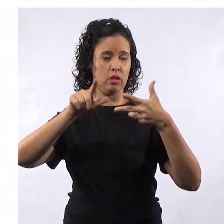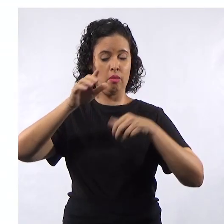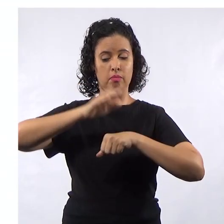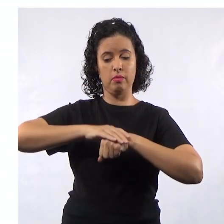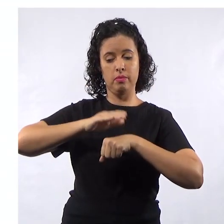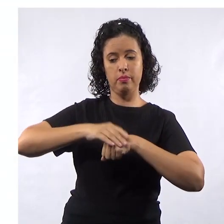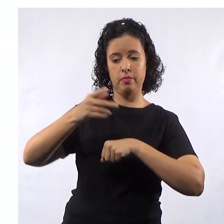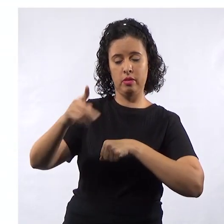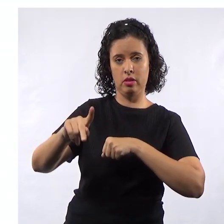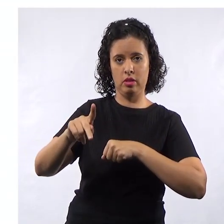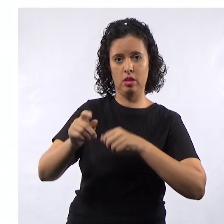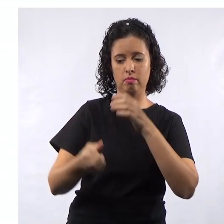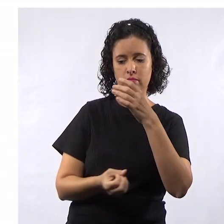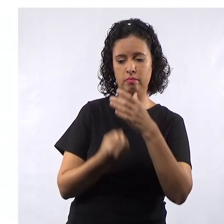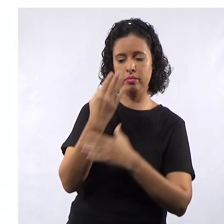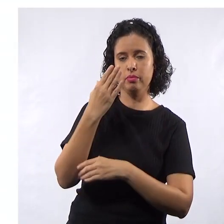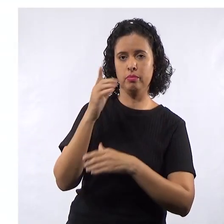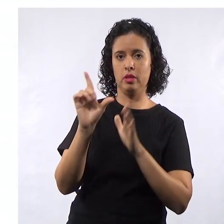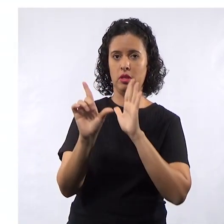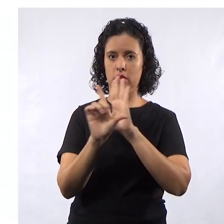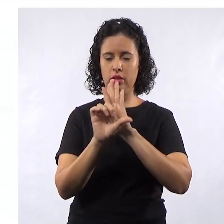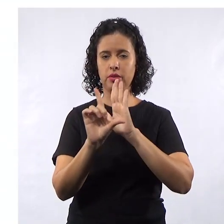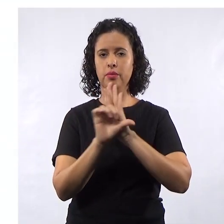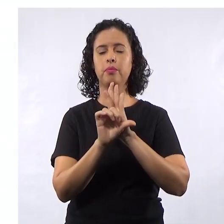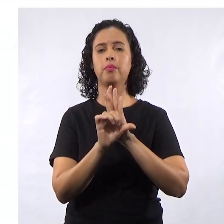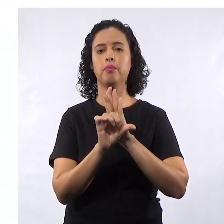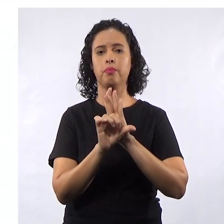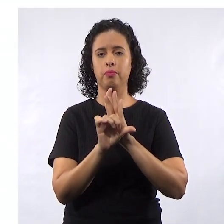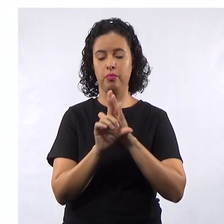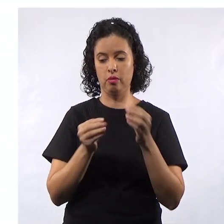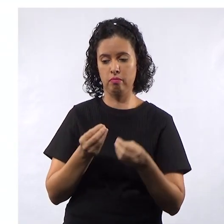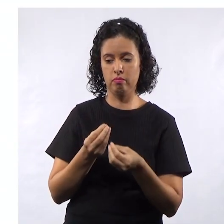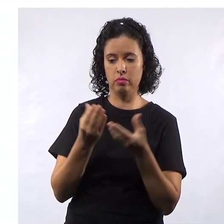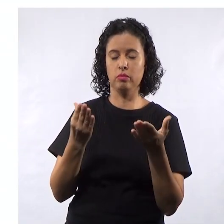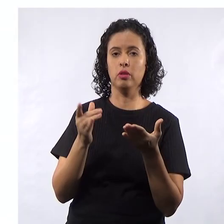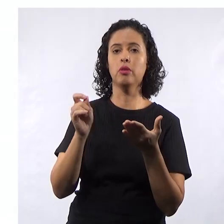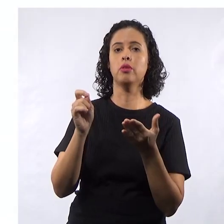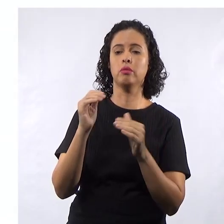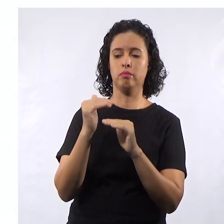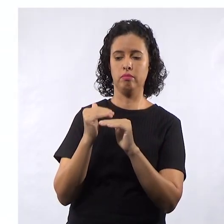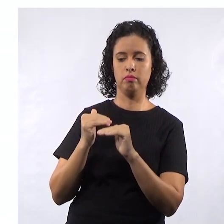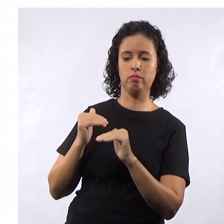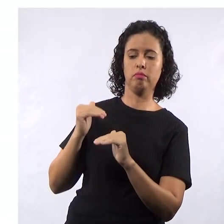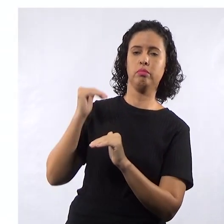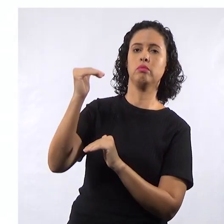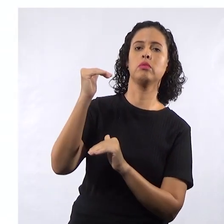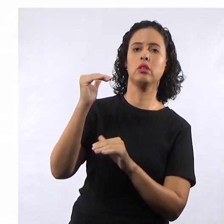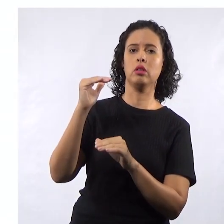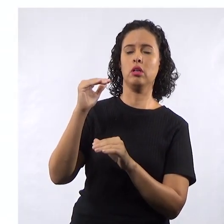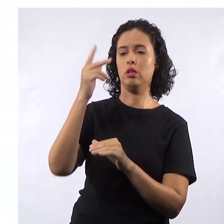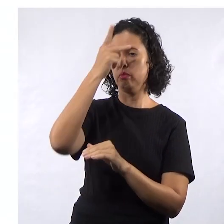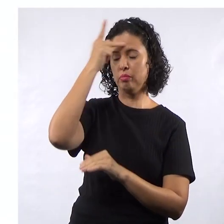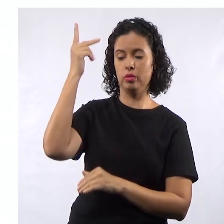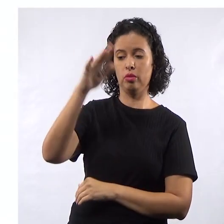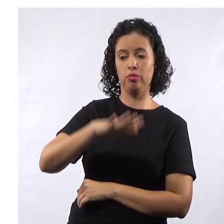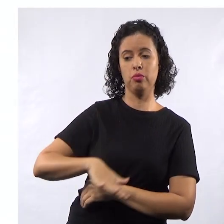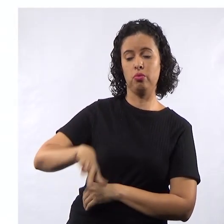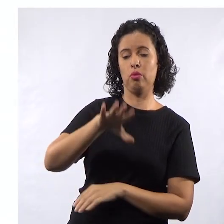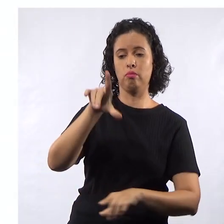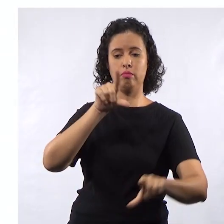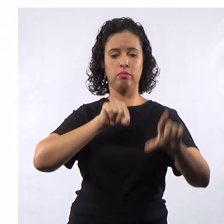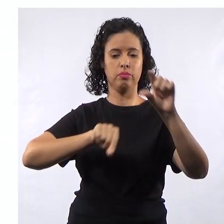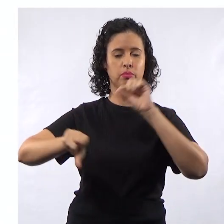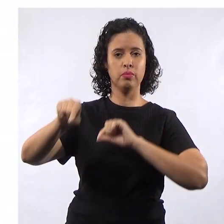produção das leis, tá? Em função de um poder, né, que lhe é delegado pela soberania popular, que o voto, né, que nela